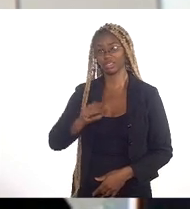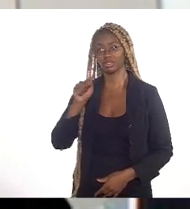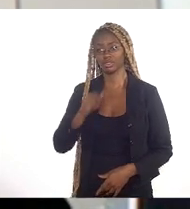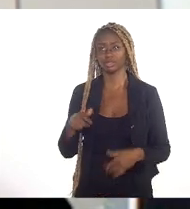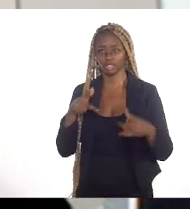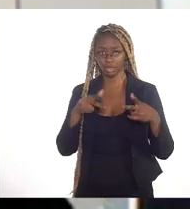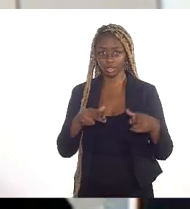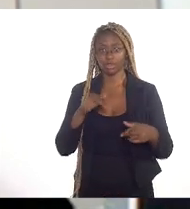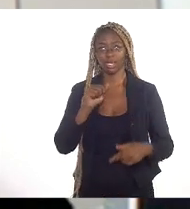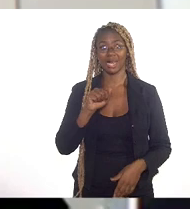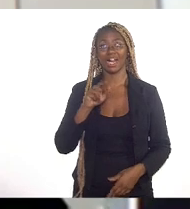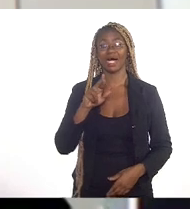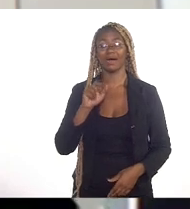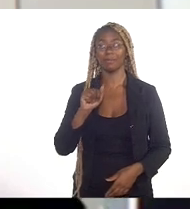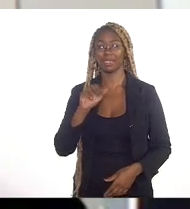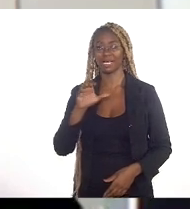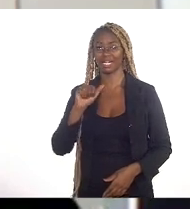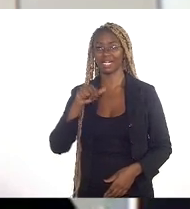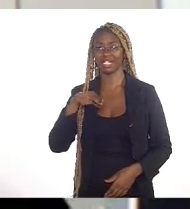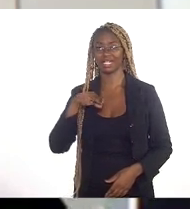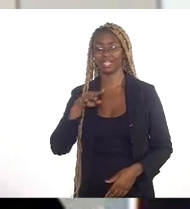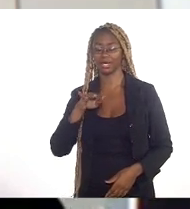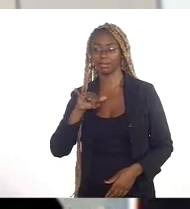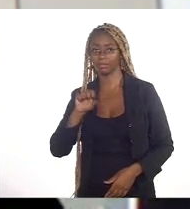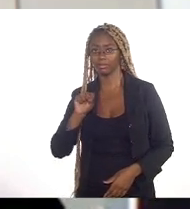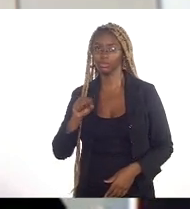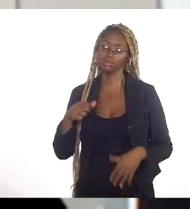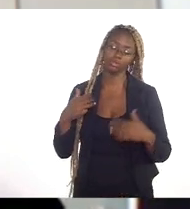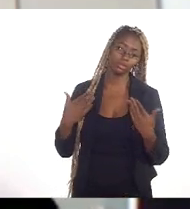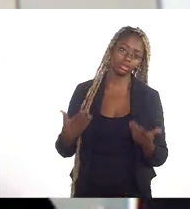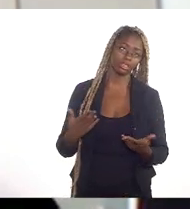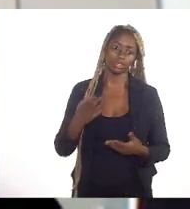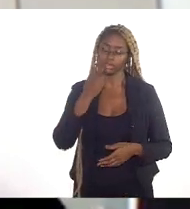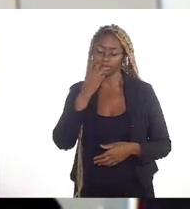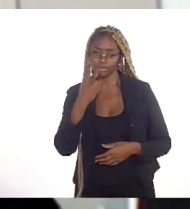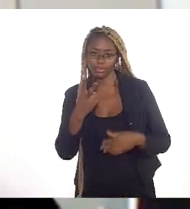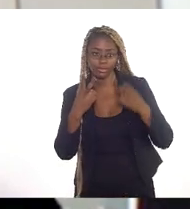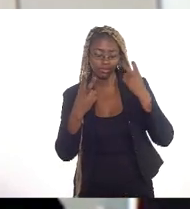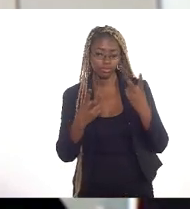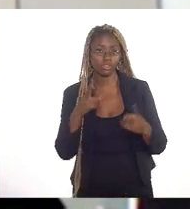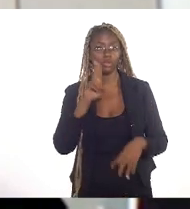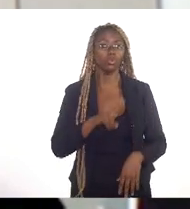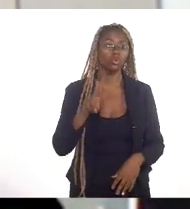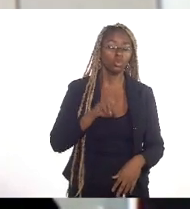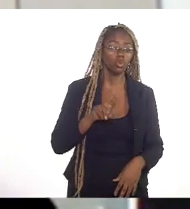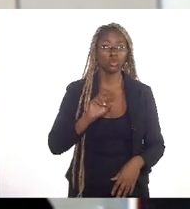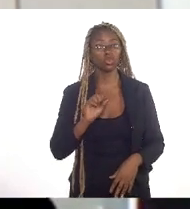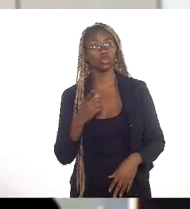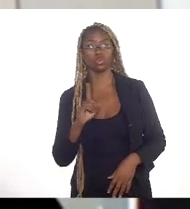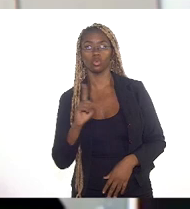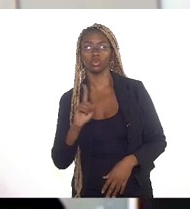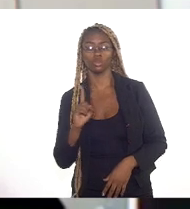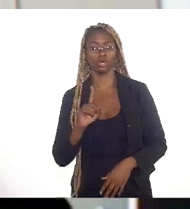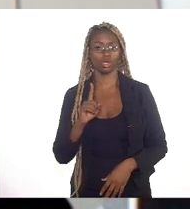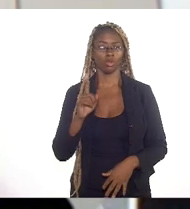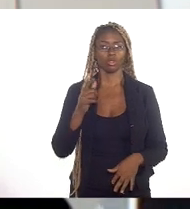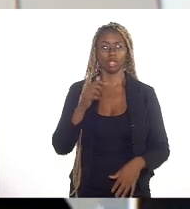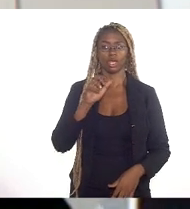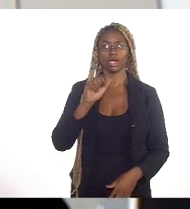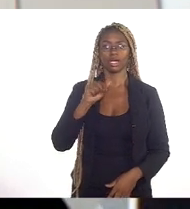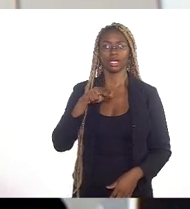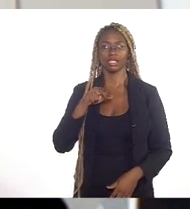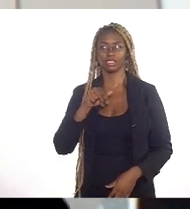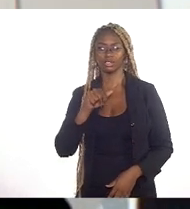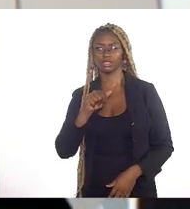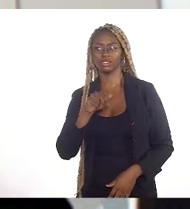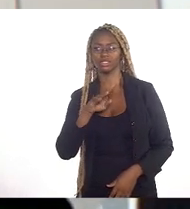o acesso ao canabidiol, ela se depara com a questão do uso ou não da cannabis e ela se posicionou, além de trabalhar